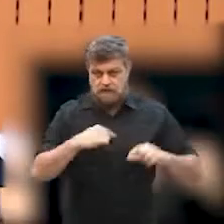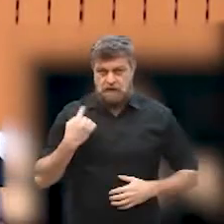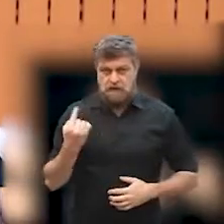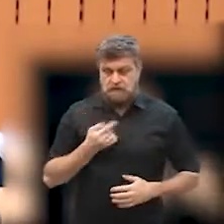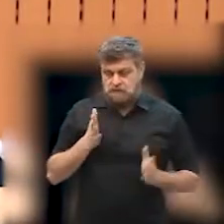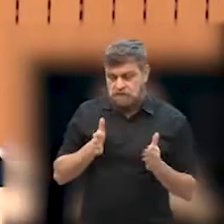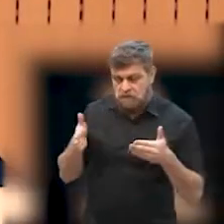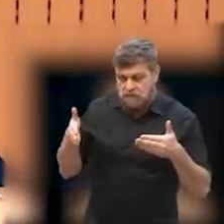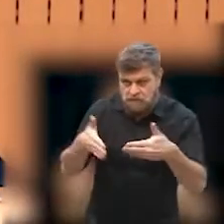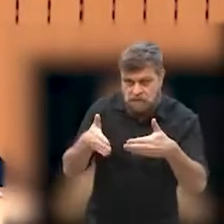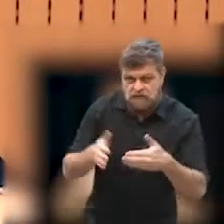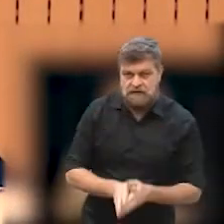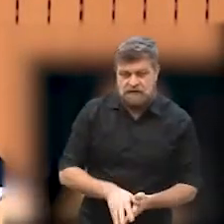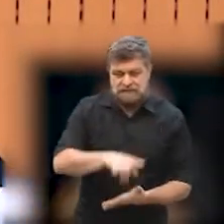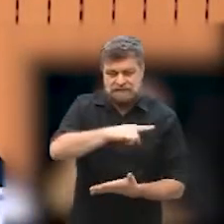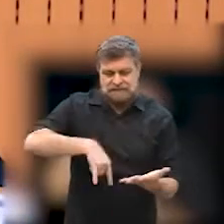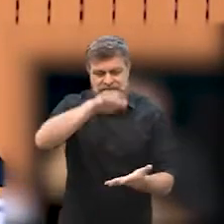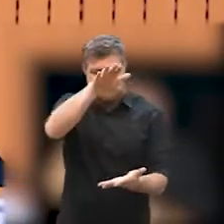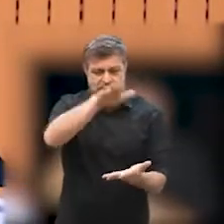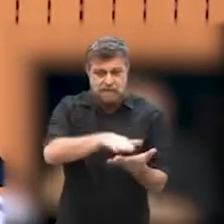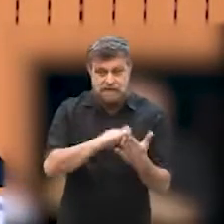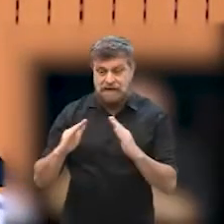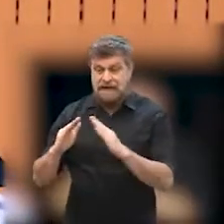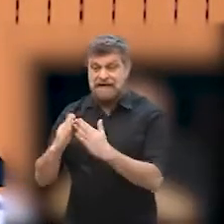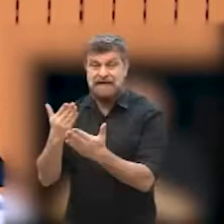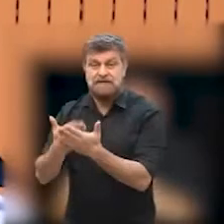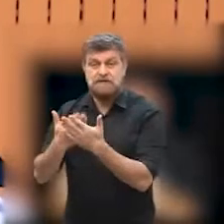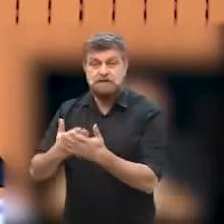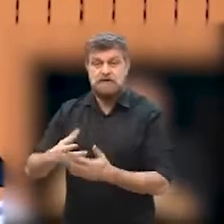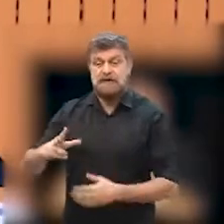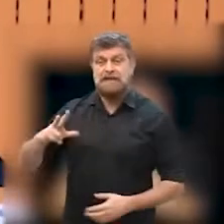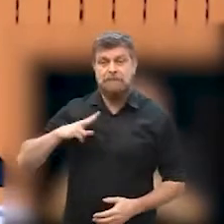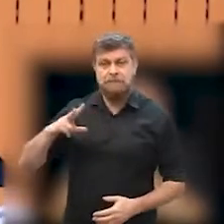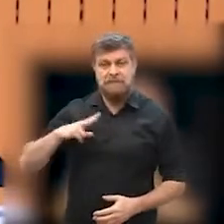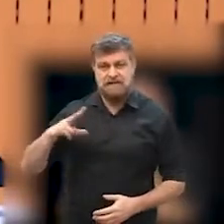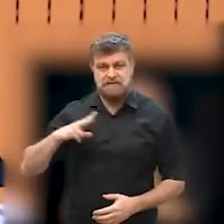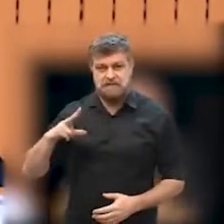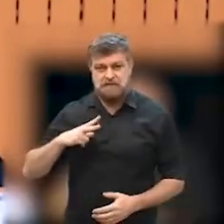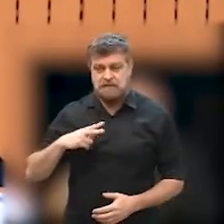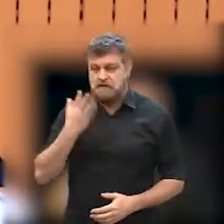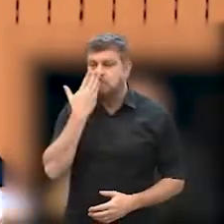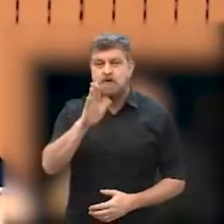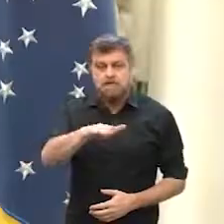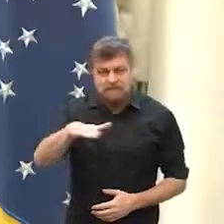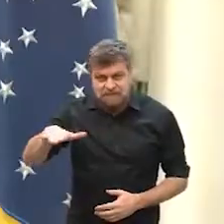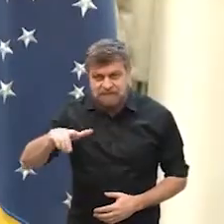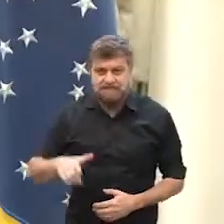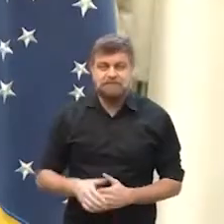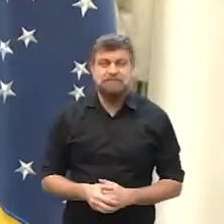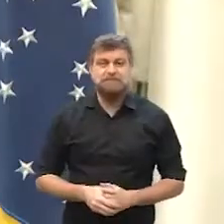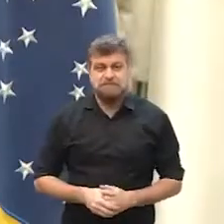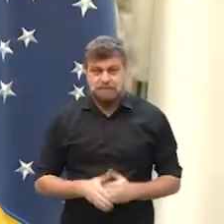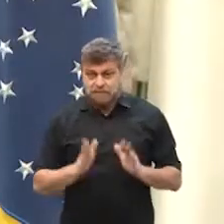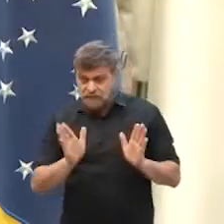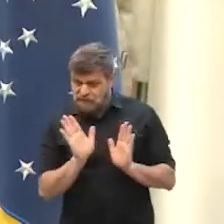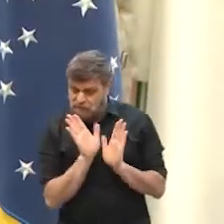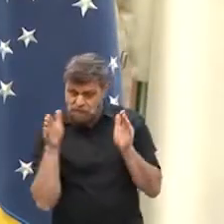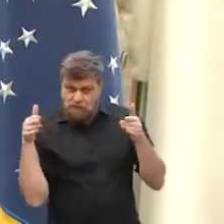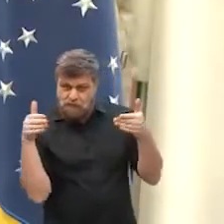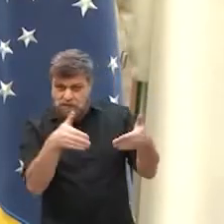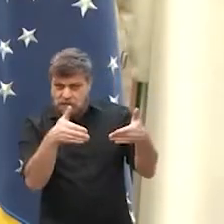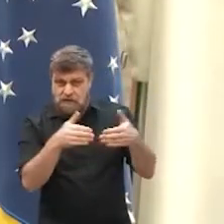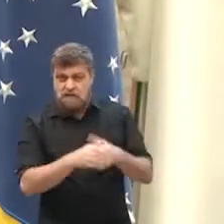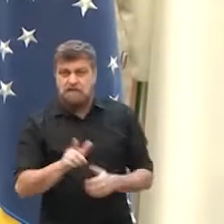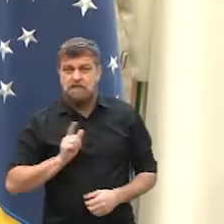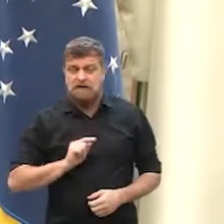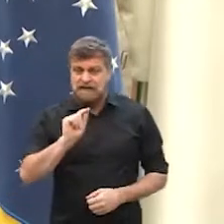da desburocratização para a regularização e funcionamento das escolas privadas da educação infantil. Mas o foco do vereador